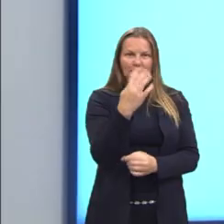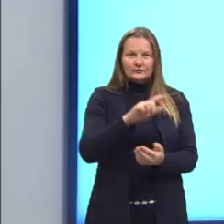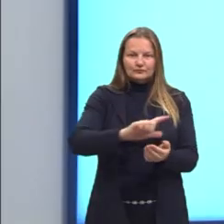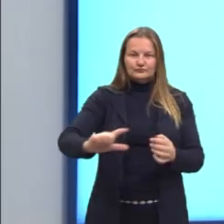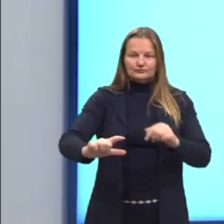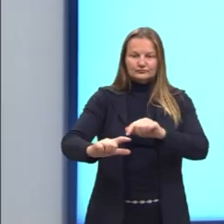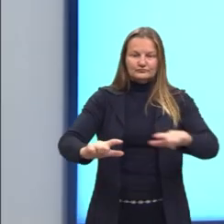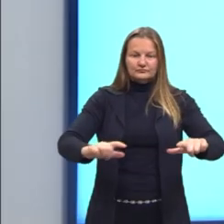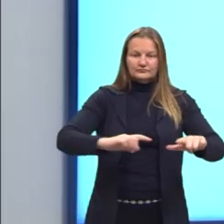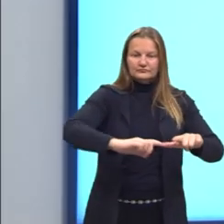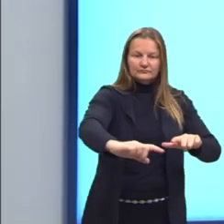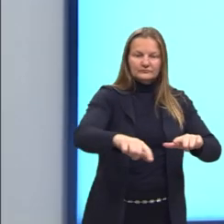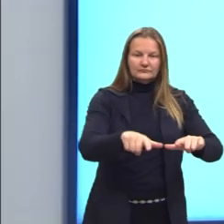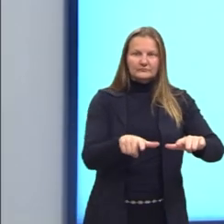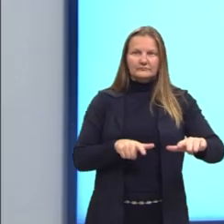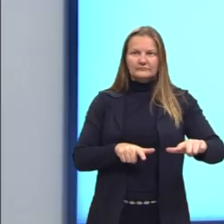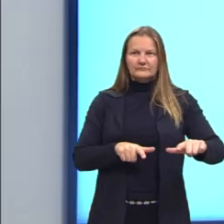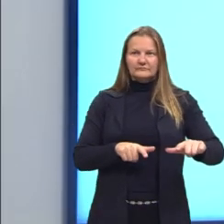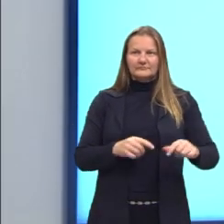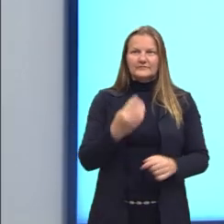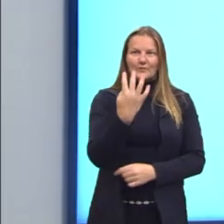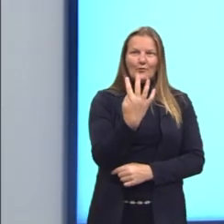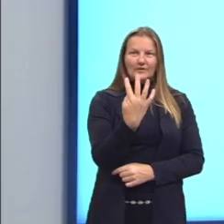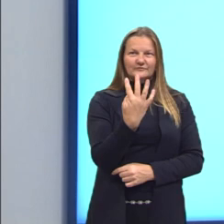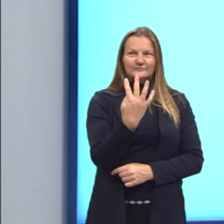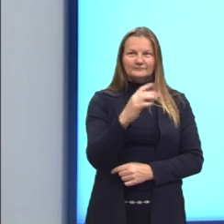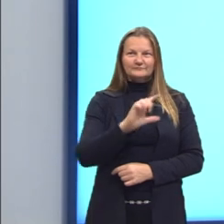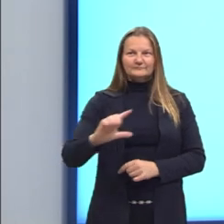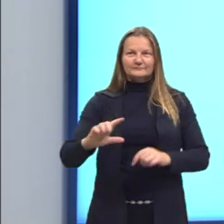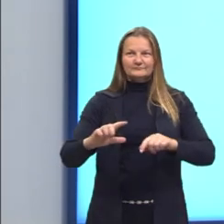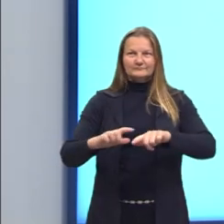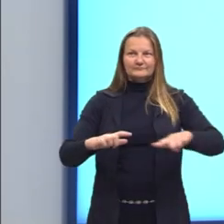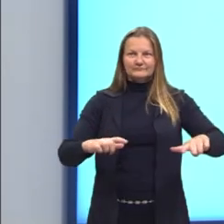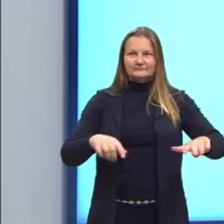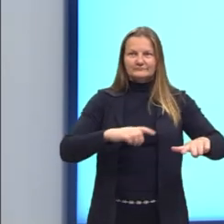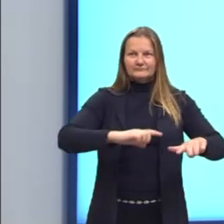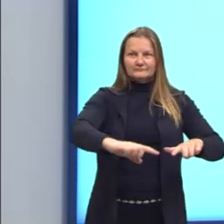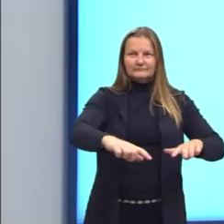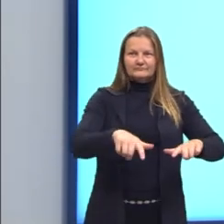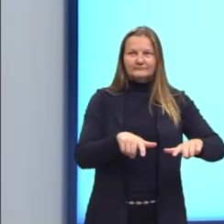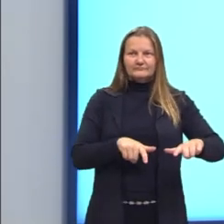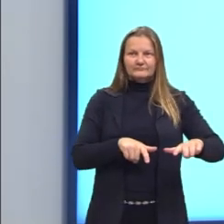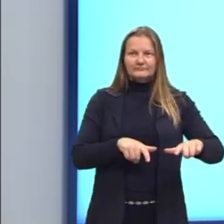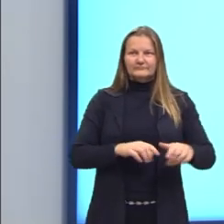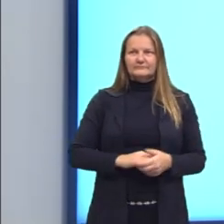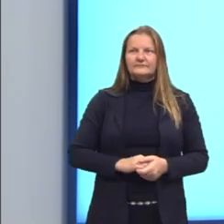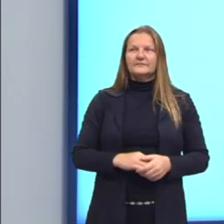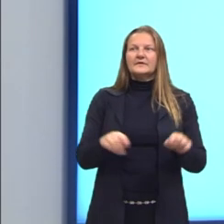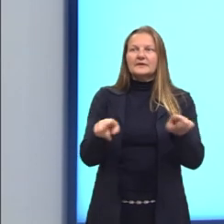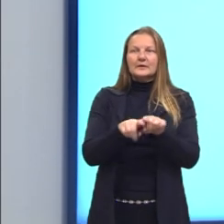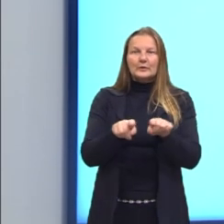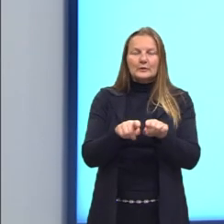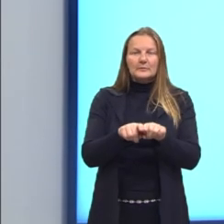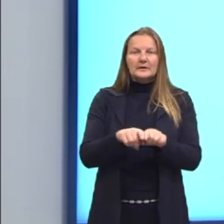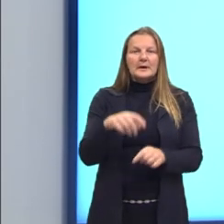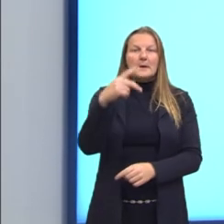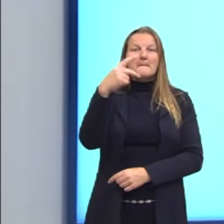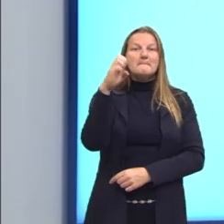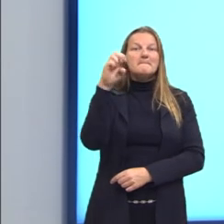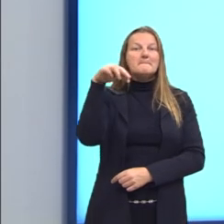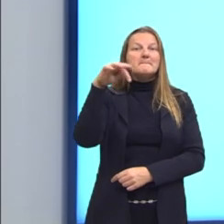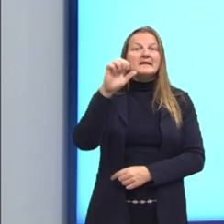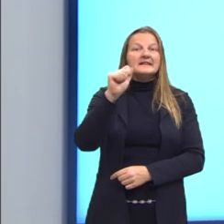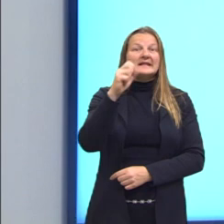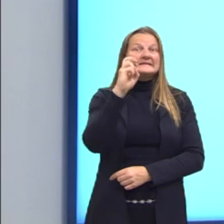na quatro arestas da base então Quatro faces laterais da pirâmide pentagonal